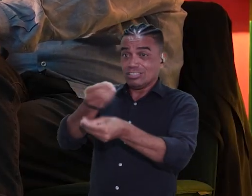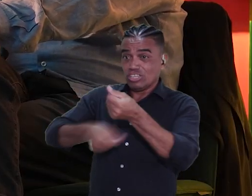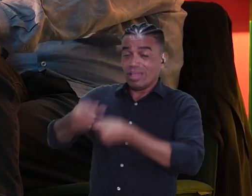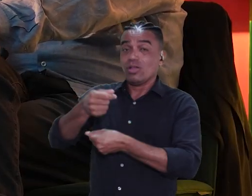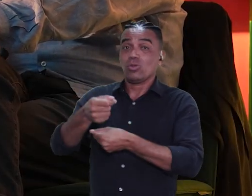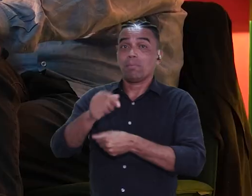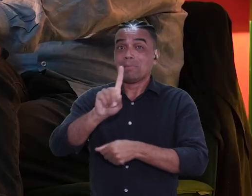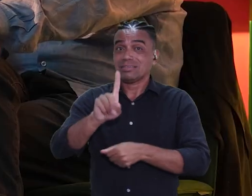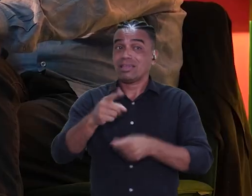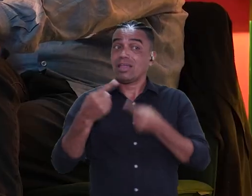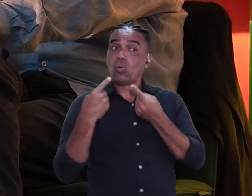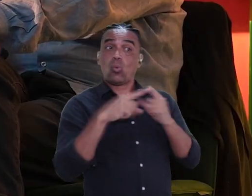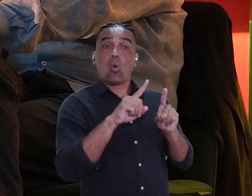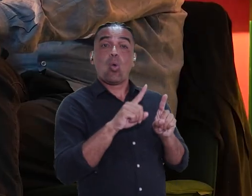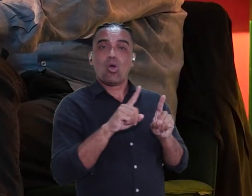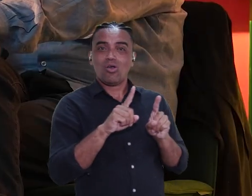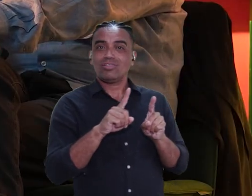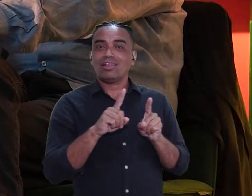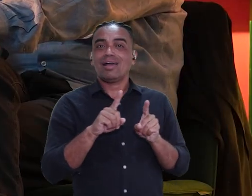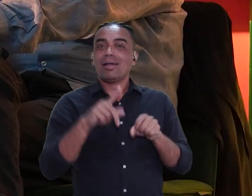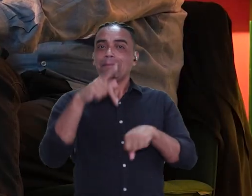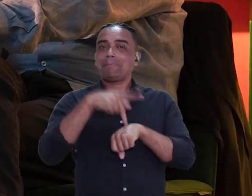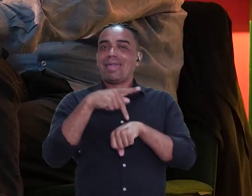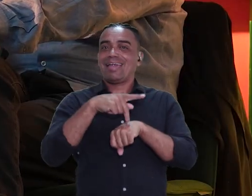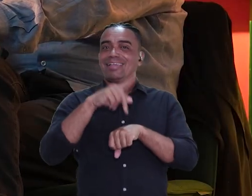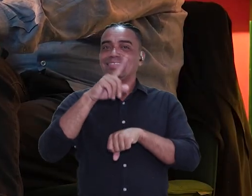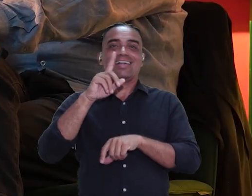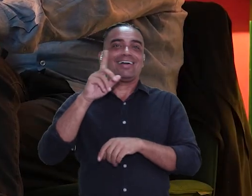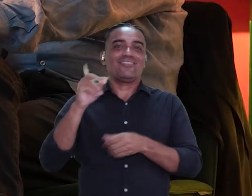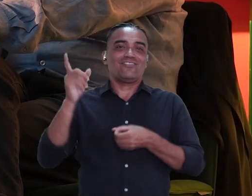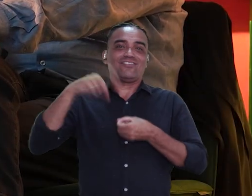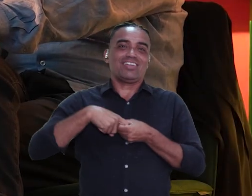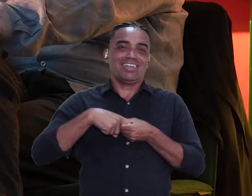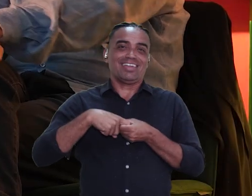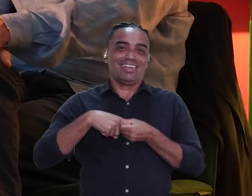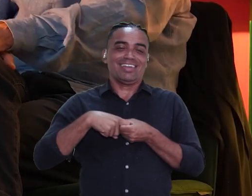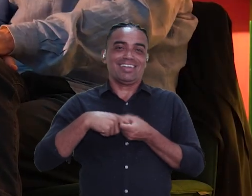a pedra no caminho, para a gente voltar para a poesia.